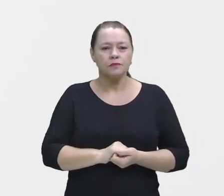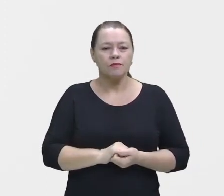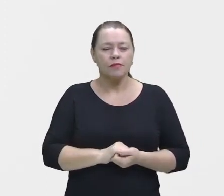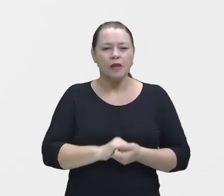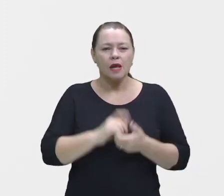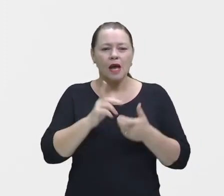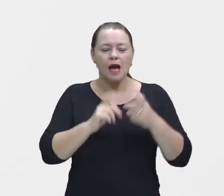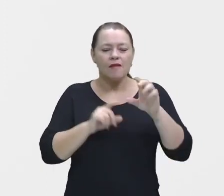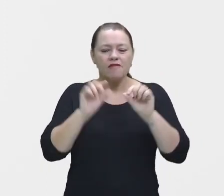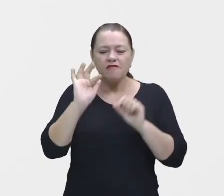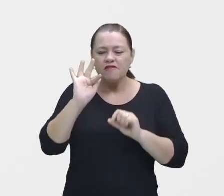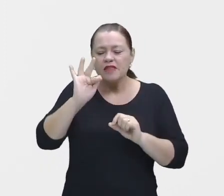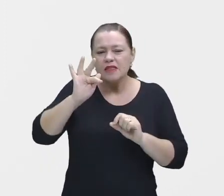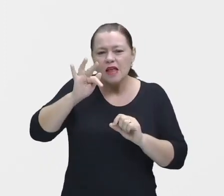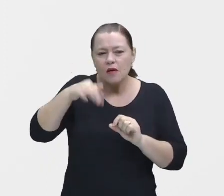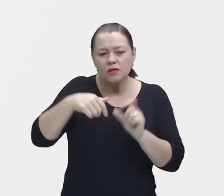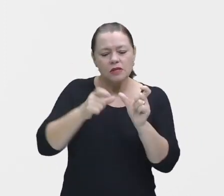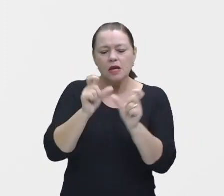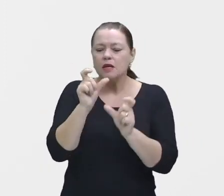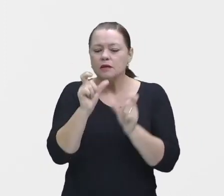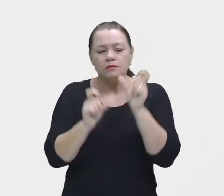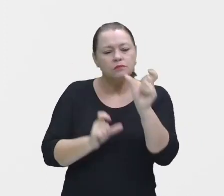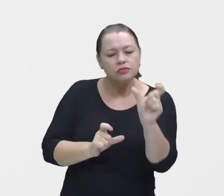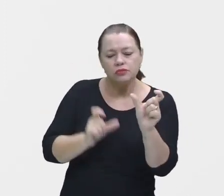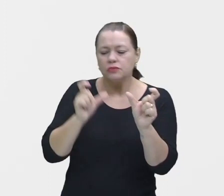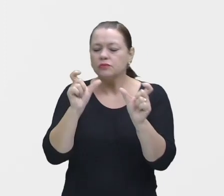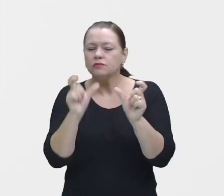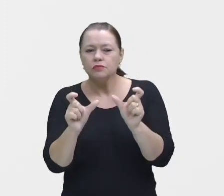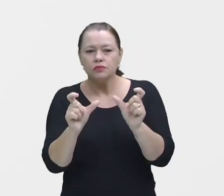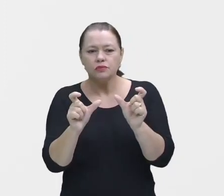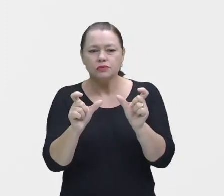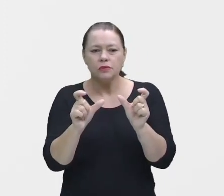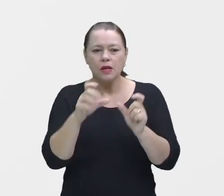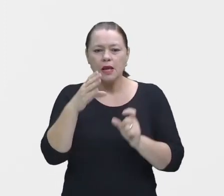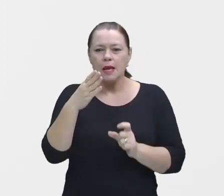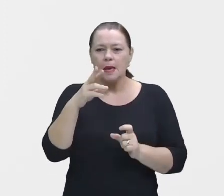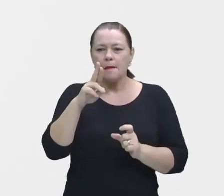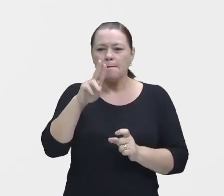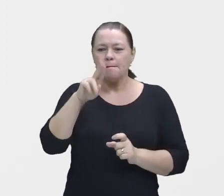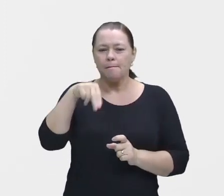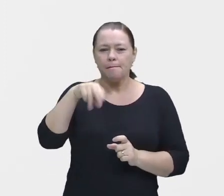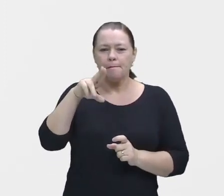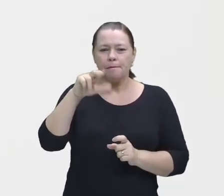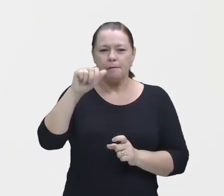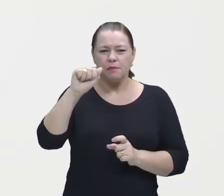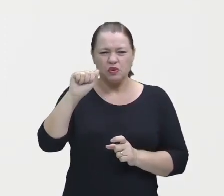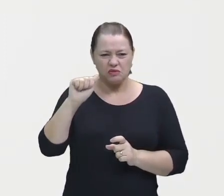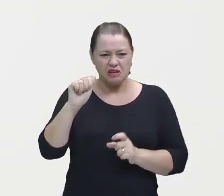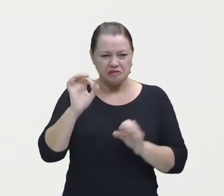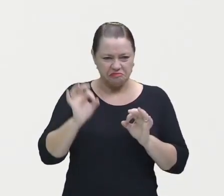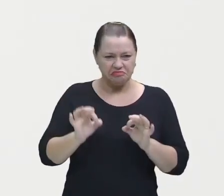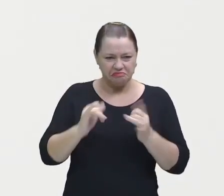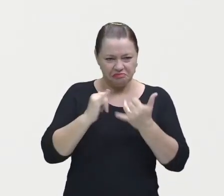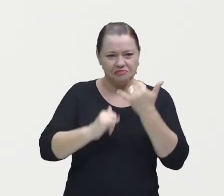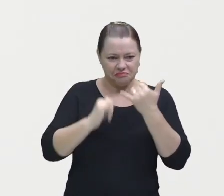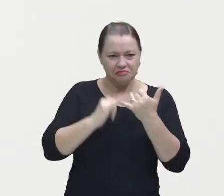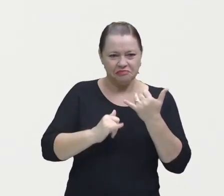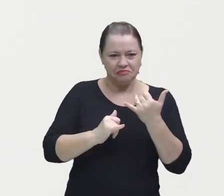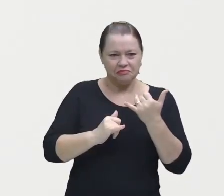Afinal, vem comigo. A letra A diz que é Bruna, só que nós queremos